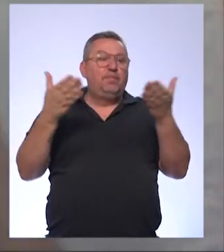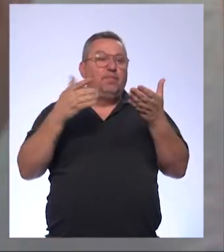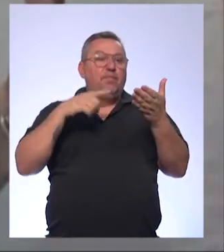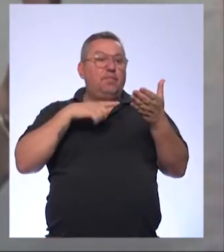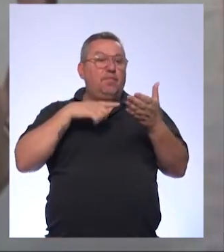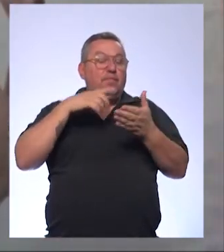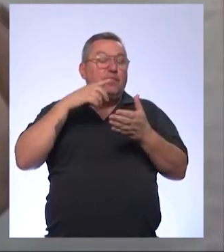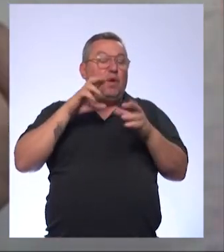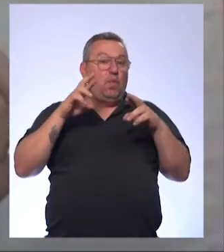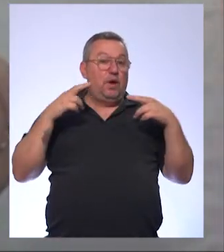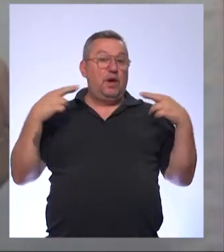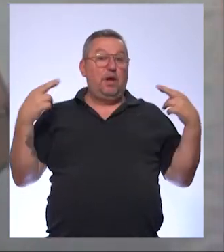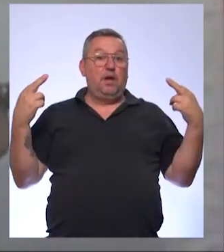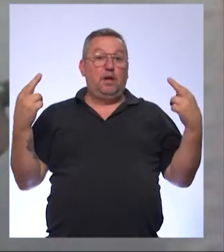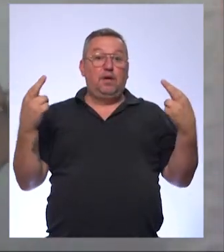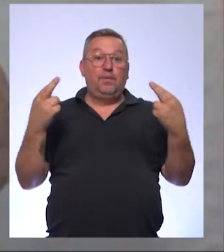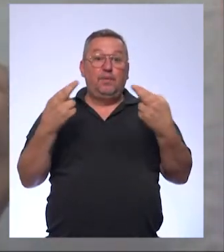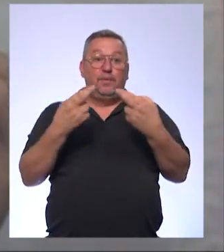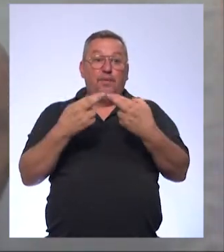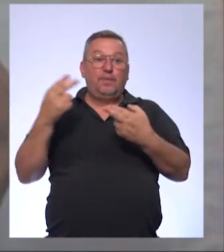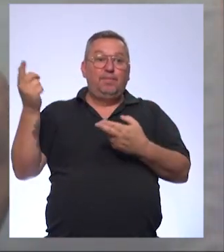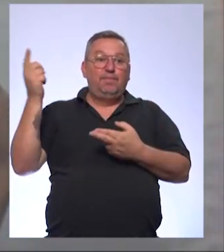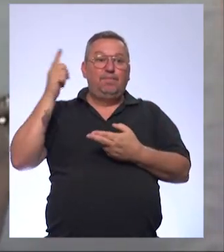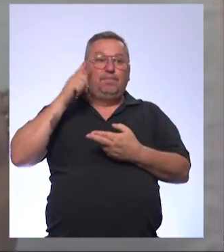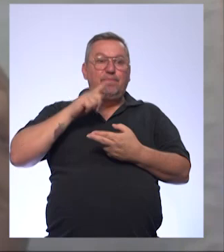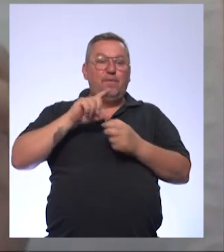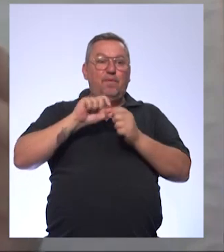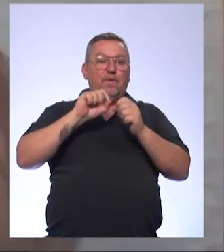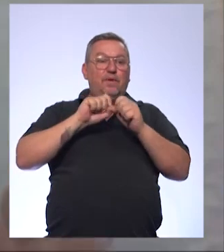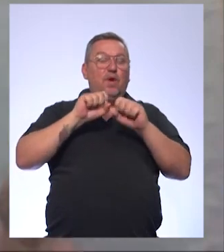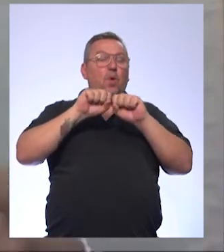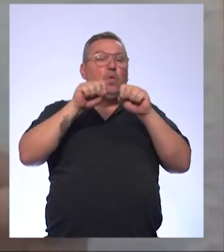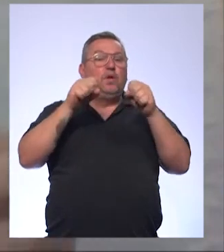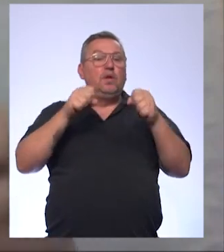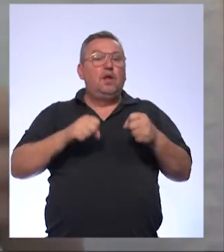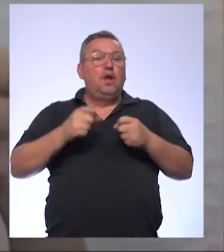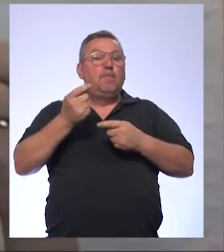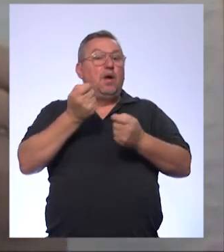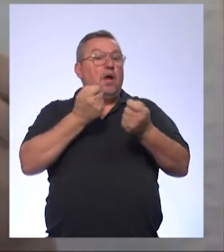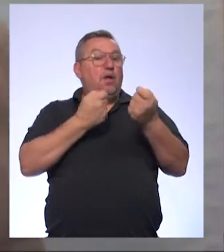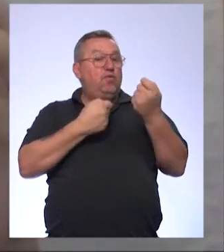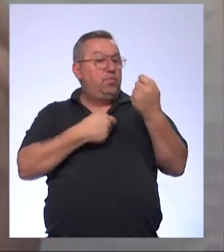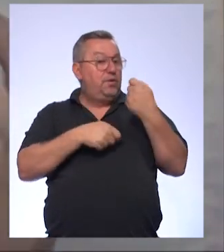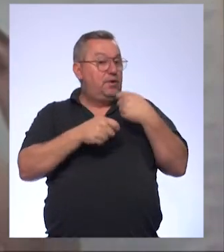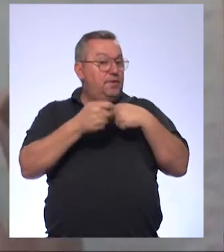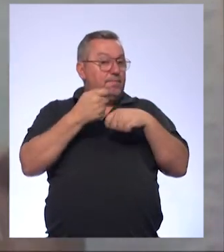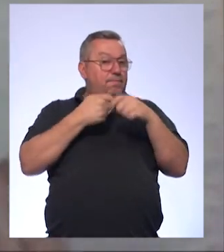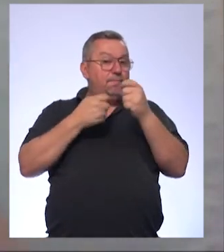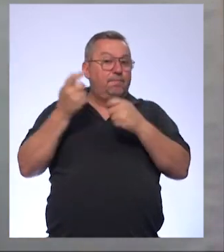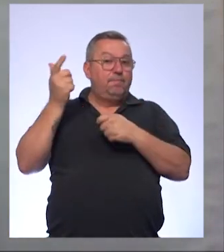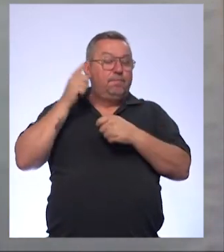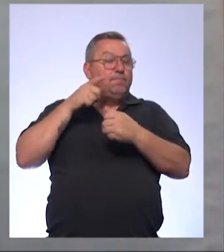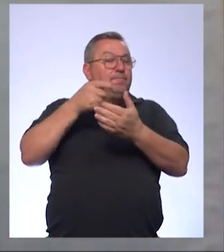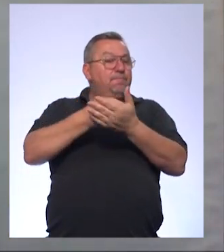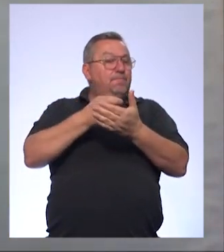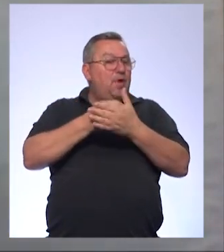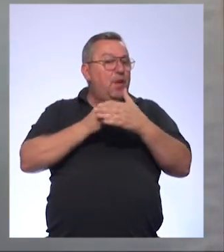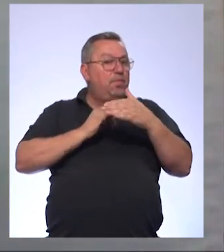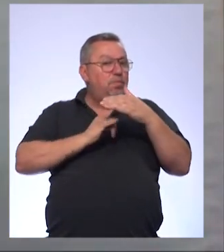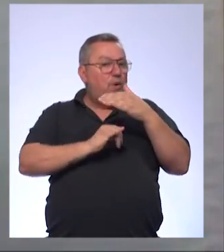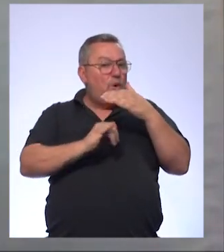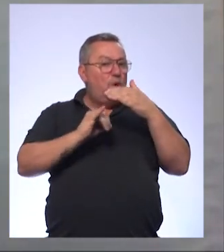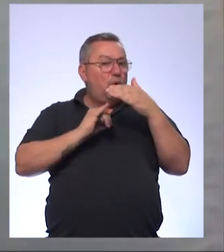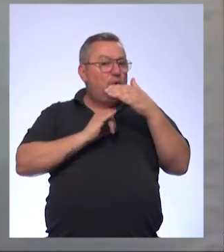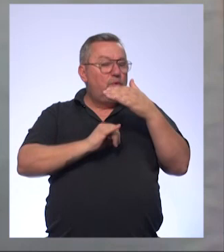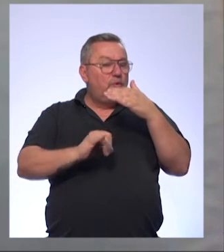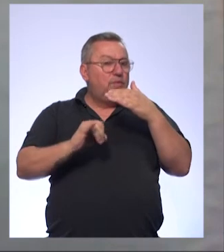são um reino, eles conseguiram montar um sistema administrativo, eles conseguiram cobrar impostos. Só